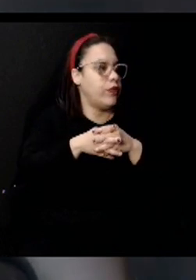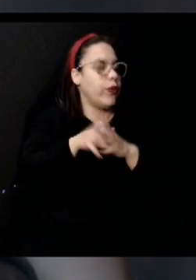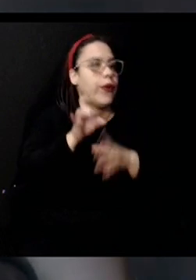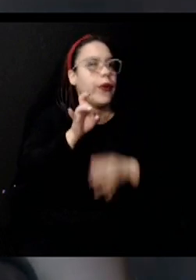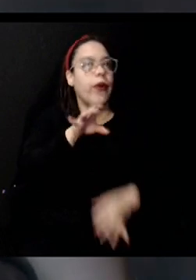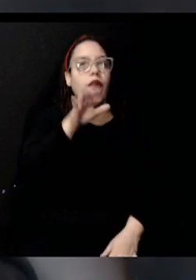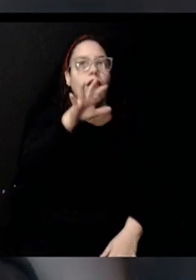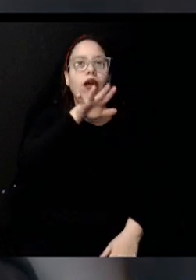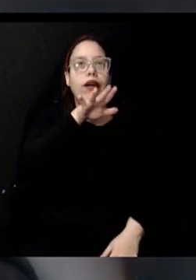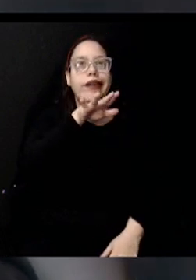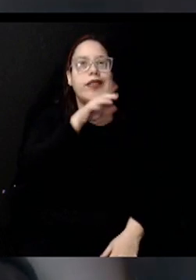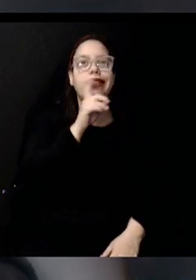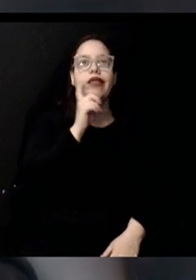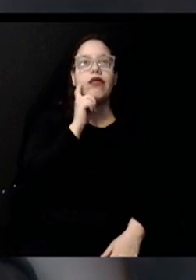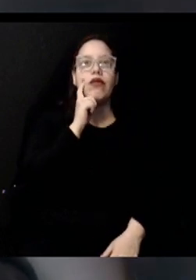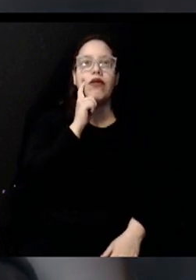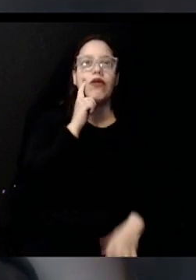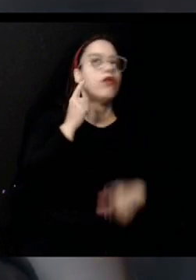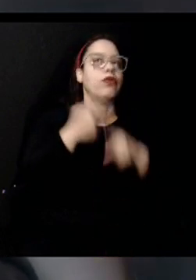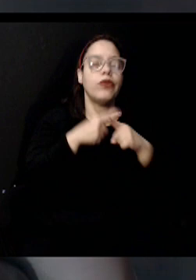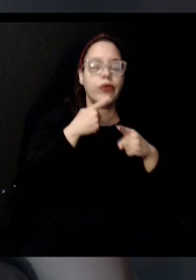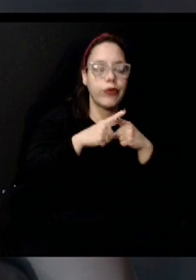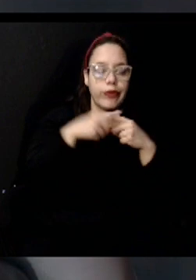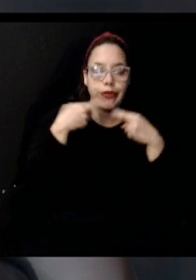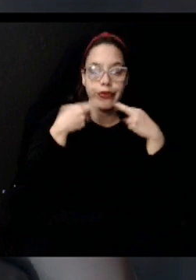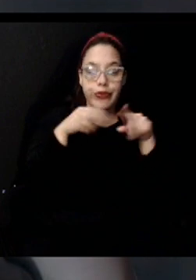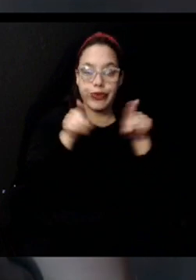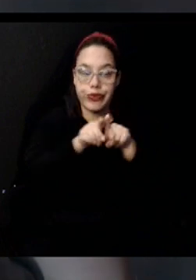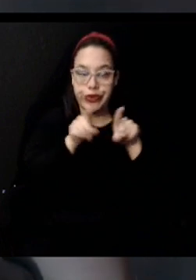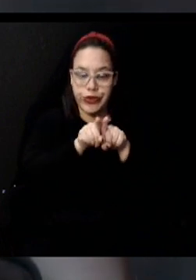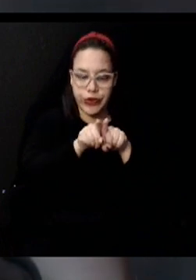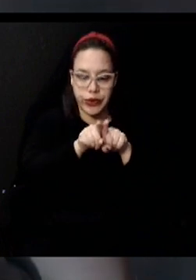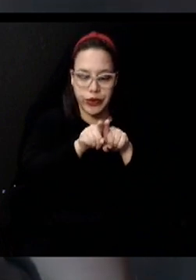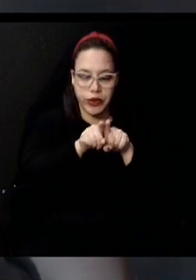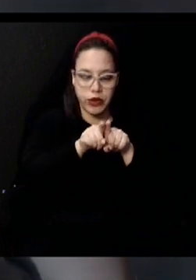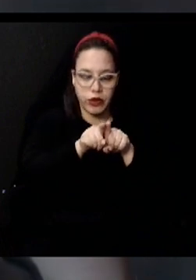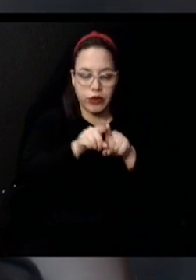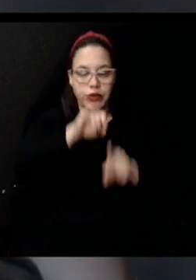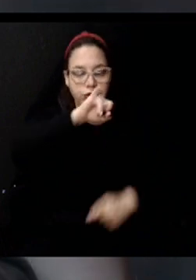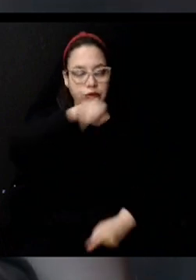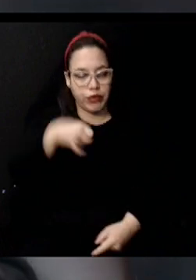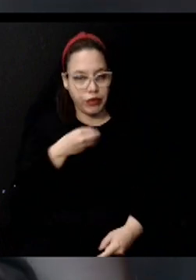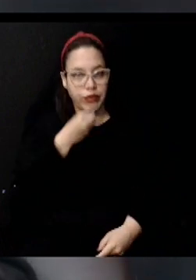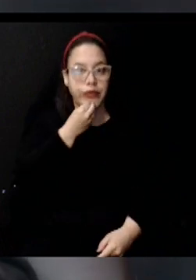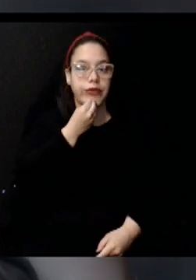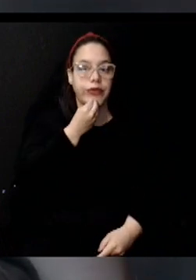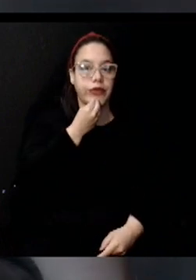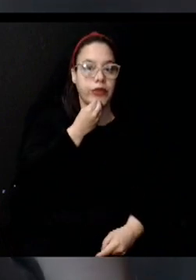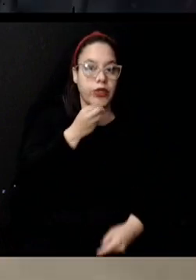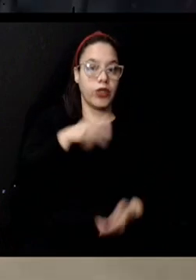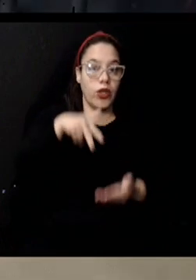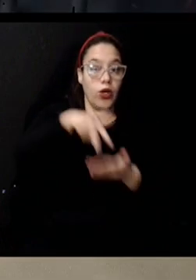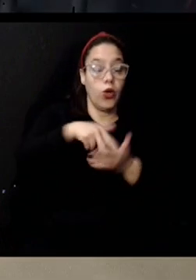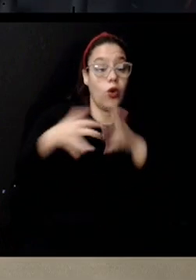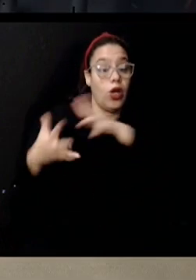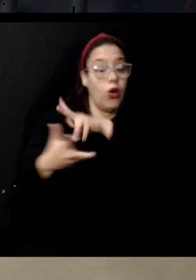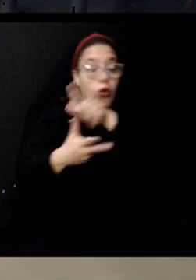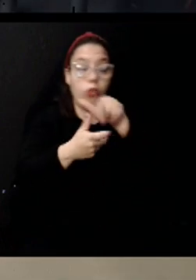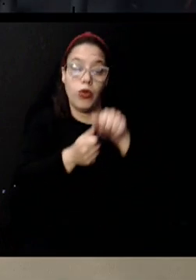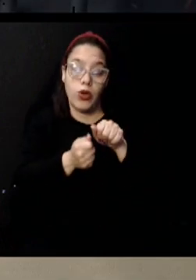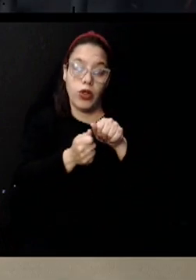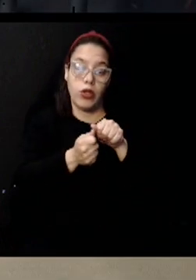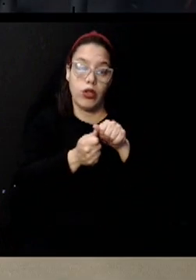porque a reclamação também ela é tida como uma oportunidade de você se colocar no mundo. Quando você